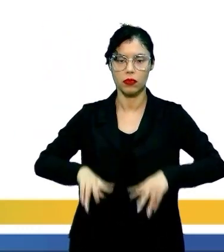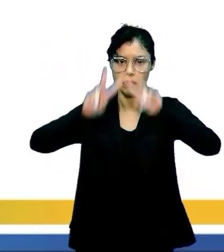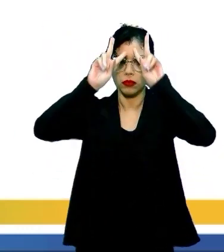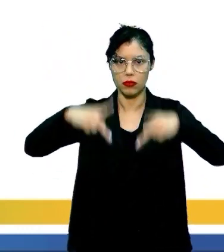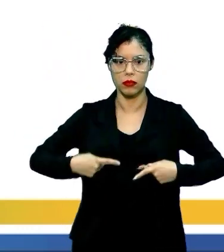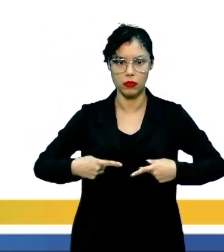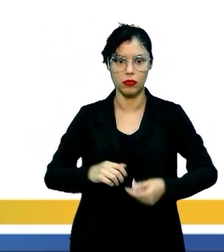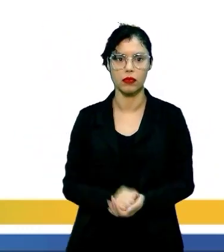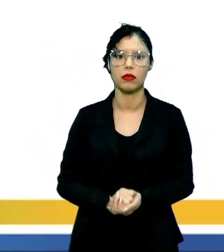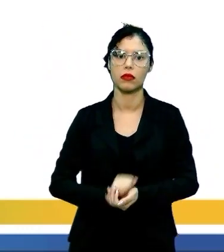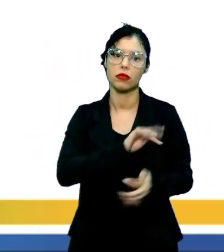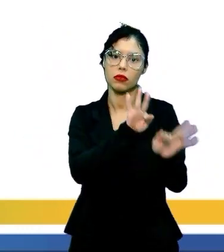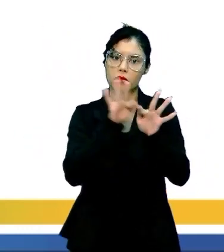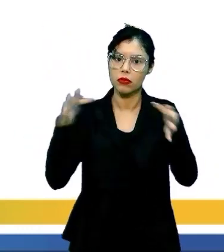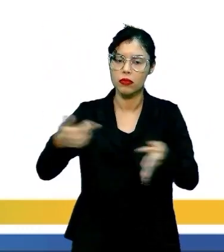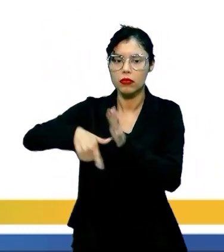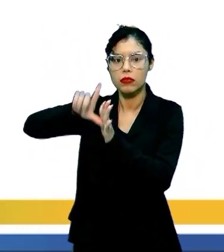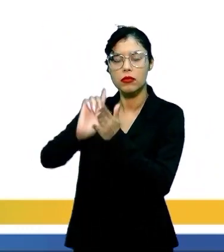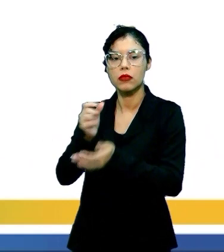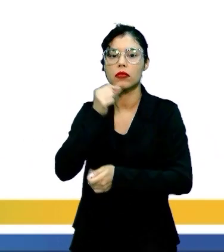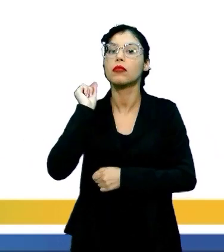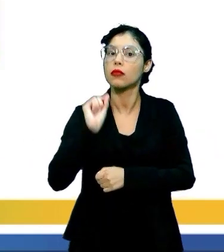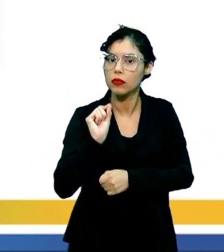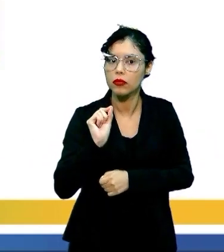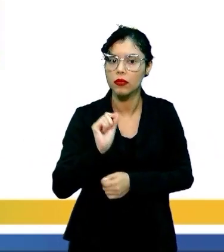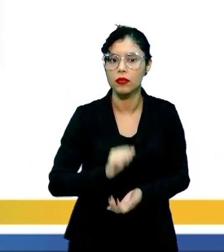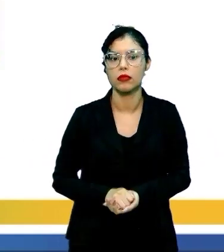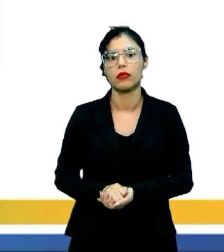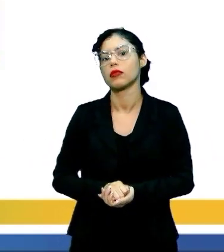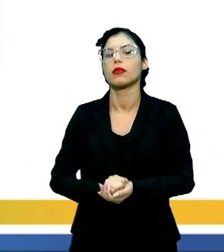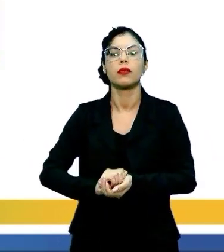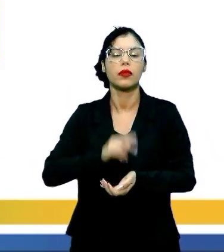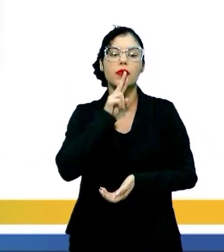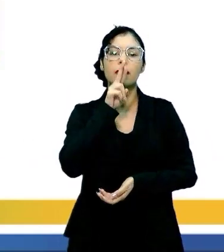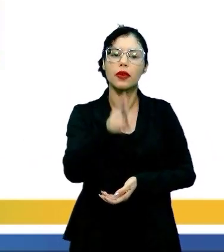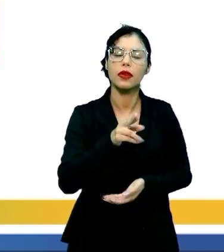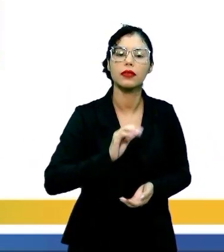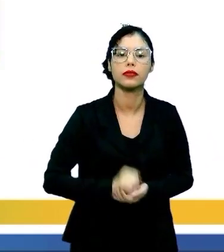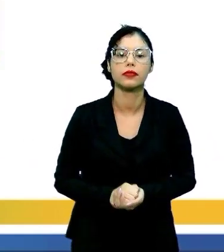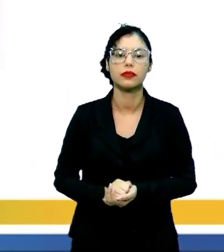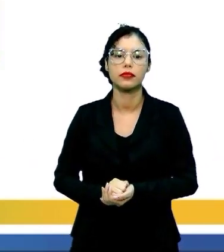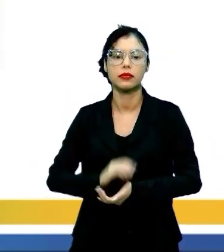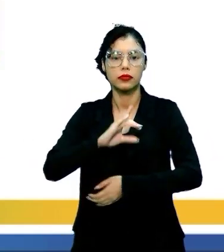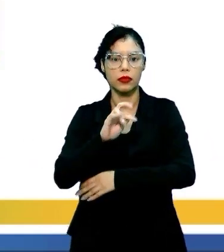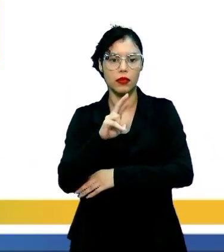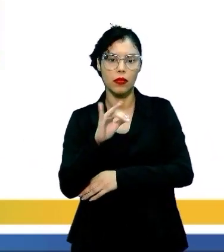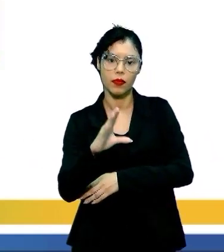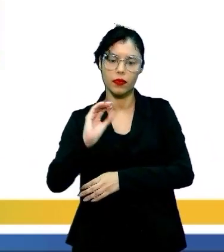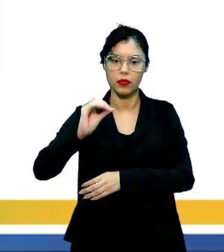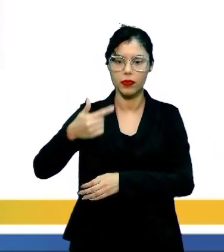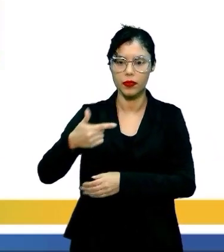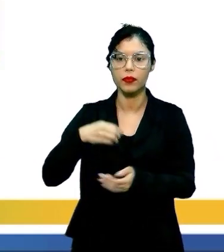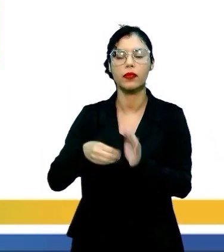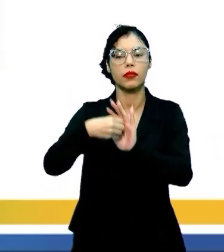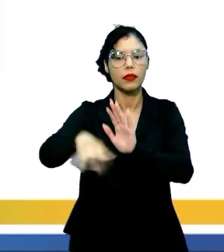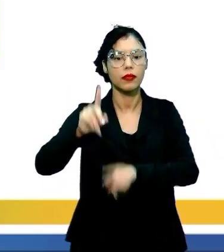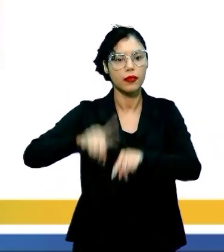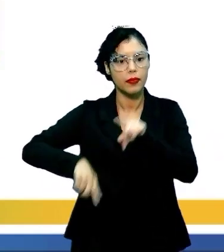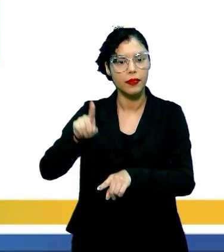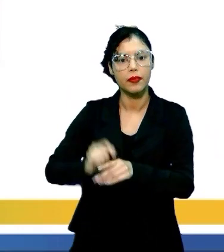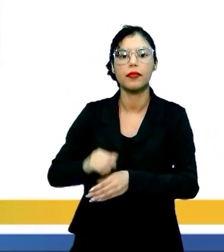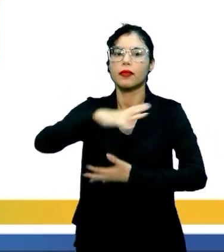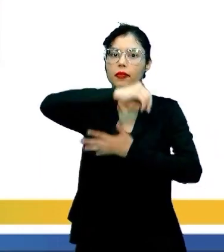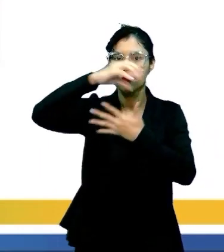de um ser humano. A frase anterior faz referência ao quê? E eu vou dar logo a resposta para vocês. A ciclagem do carbono pela transferência